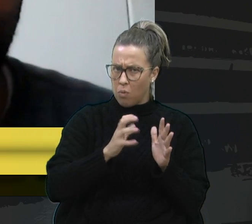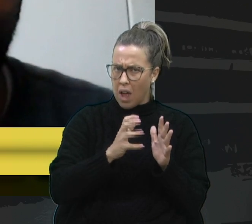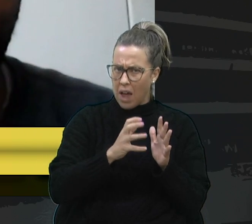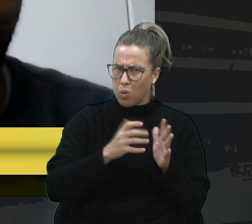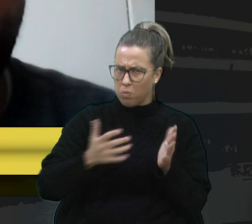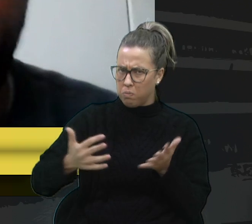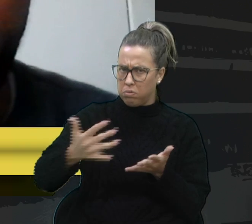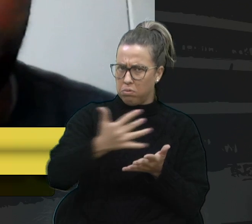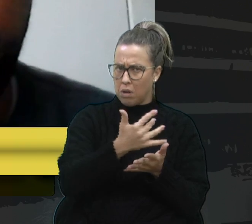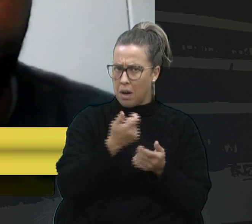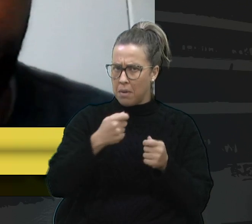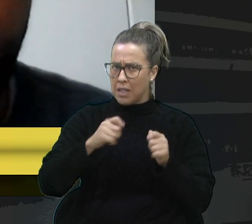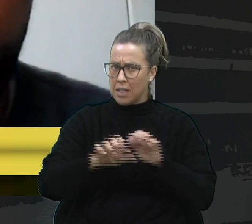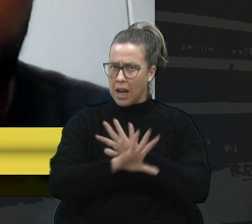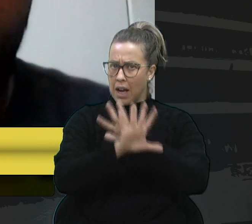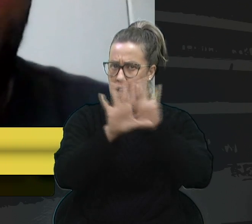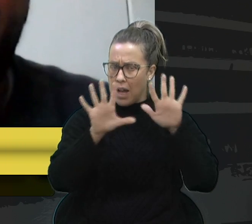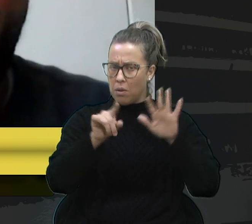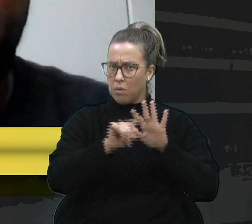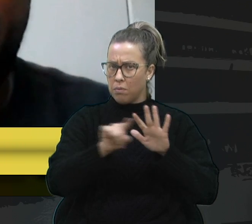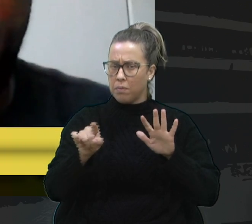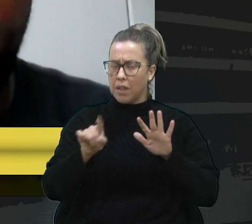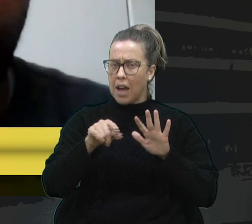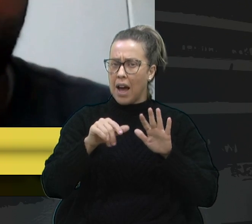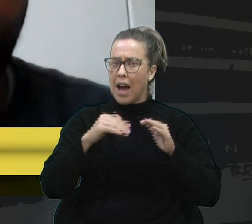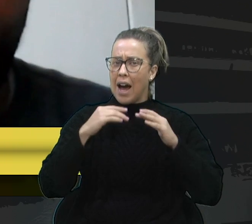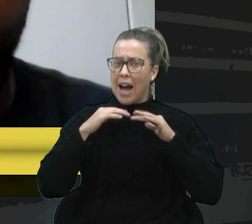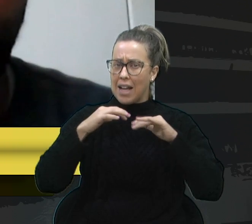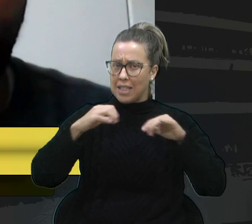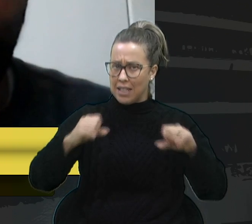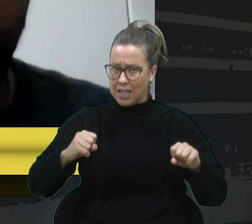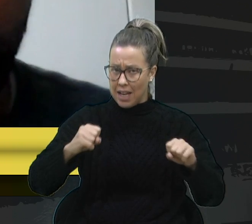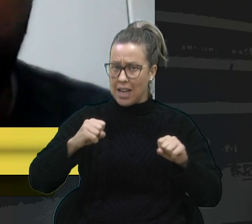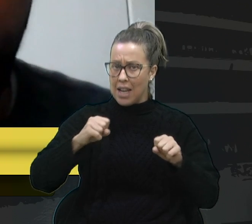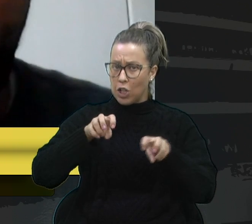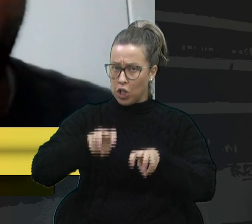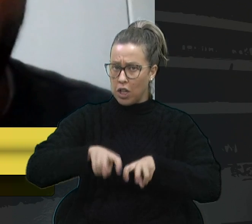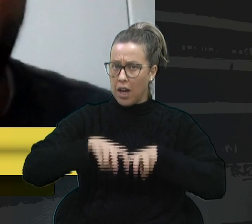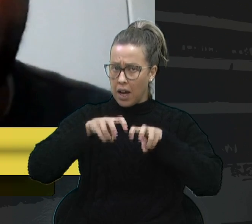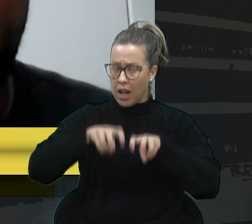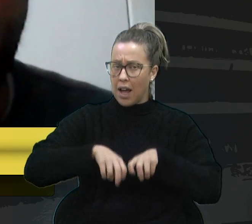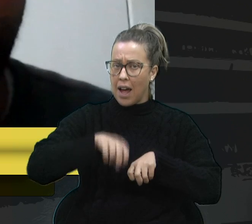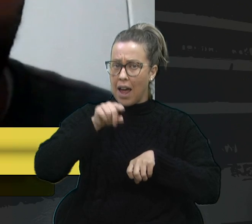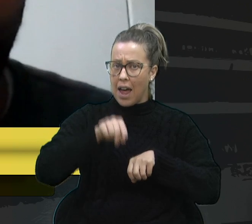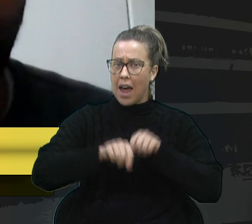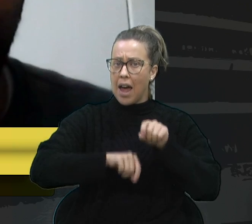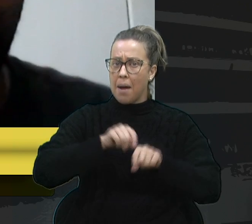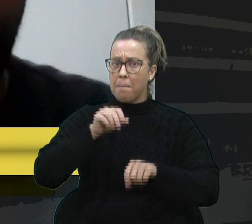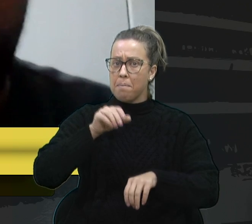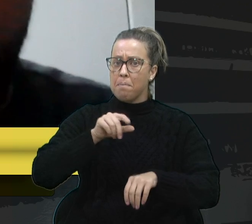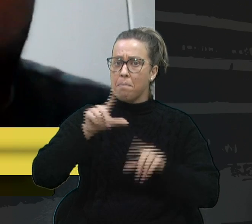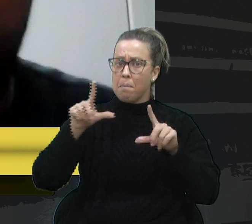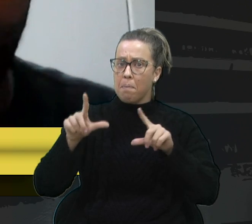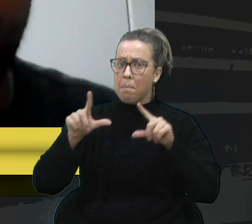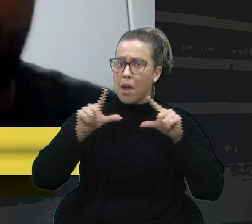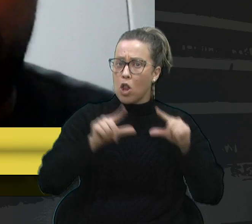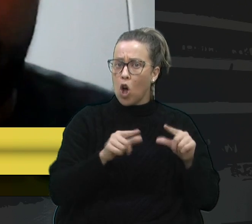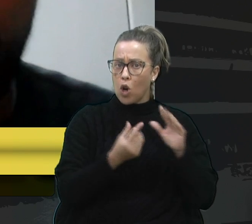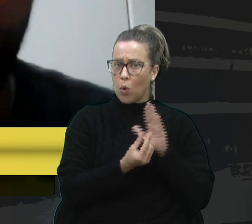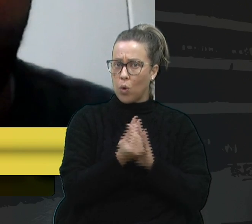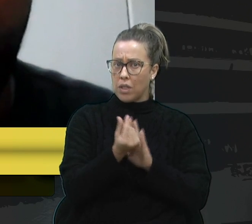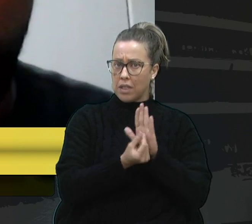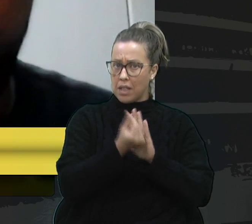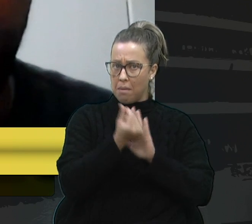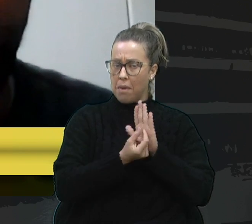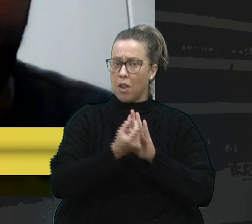ele precisa ser tácito. A Secretaria Municipal de Agricultura é a secretaria que contém o menor orçamento